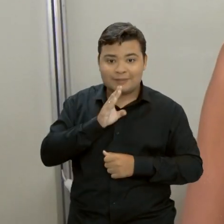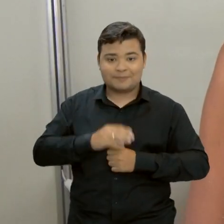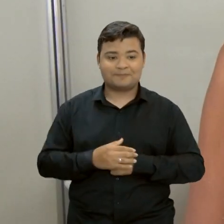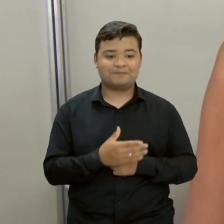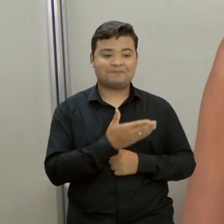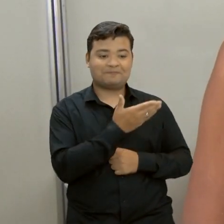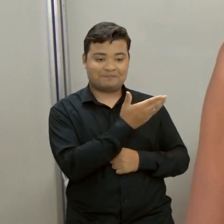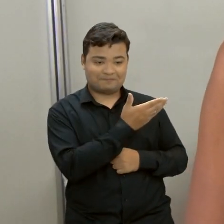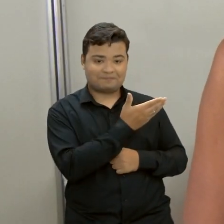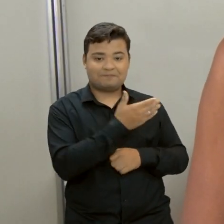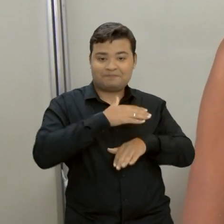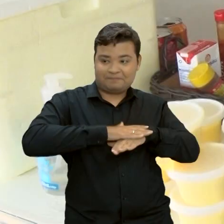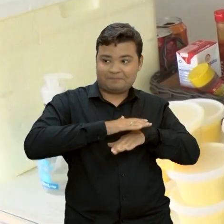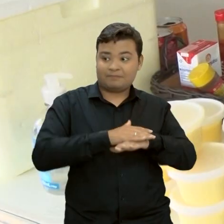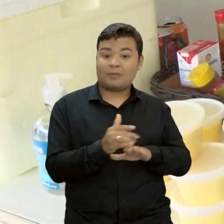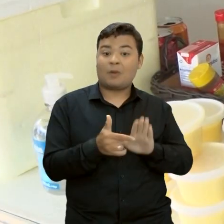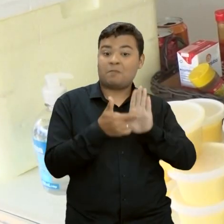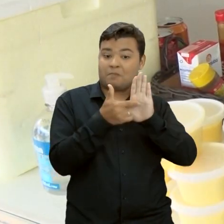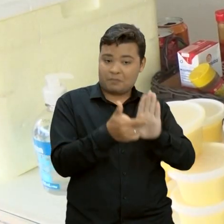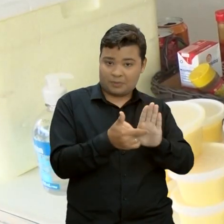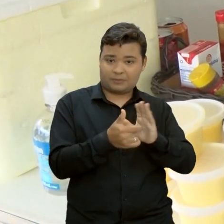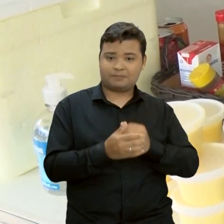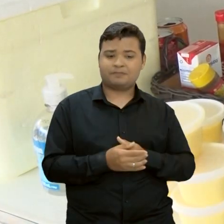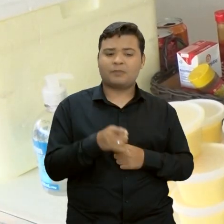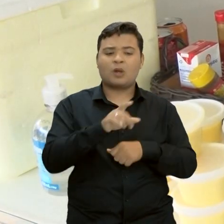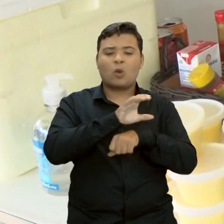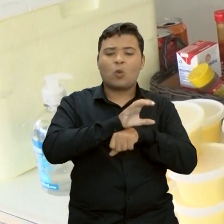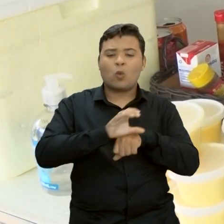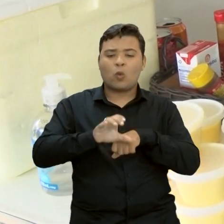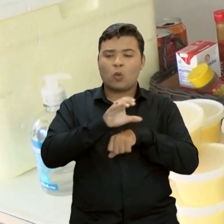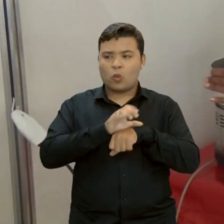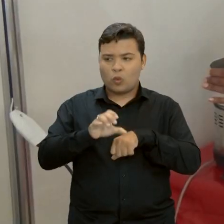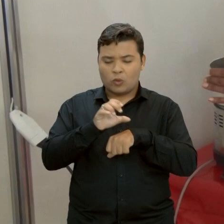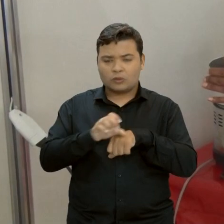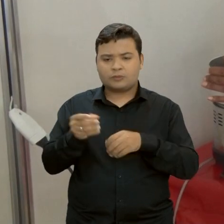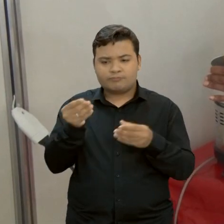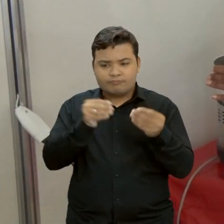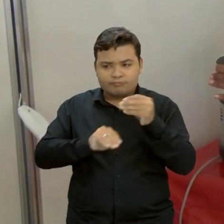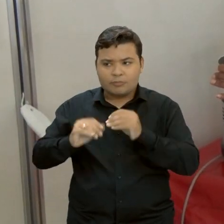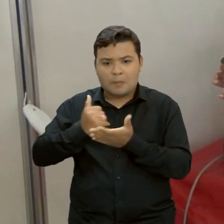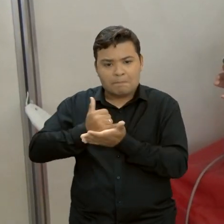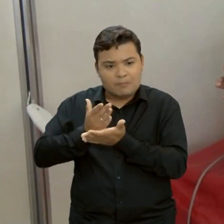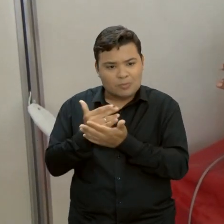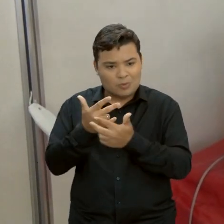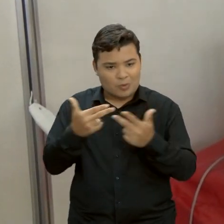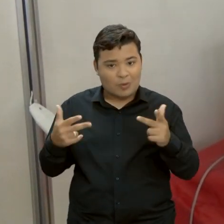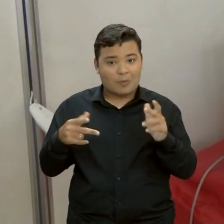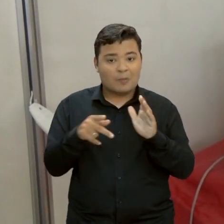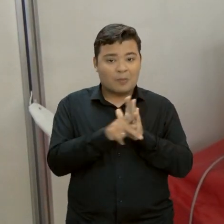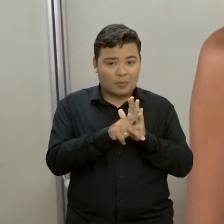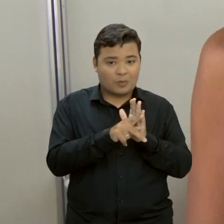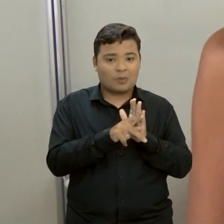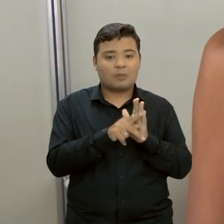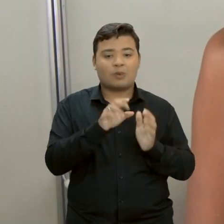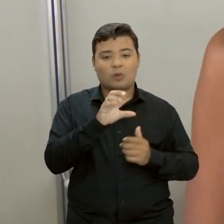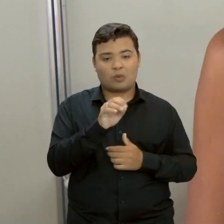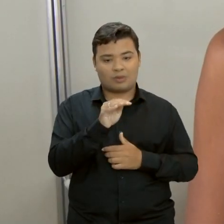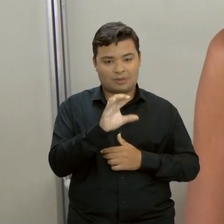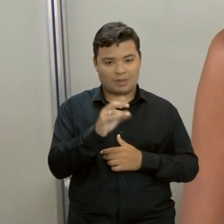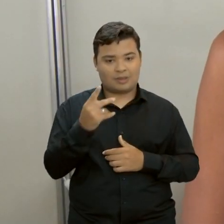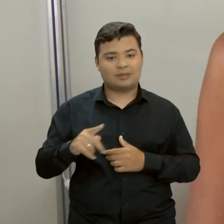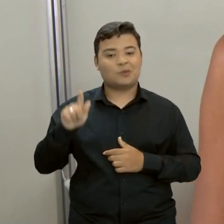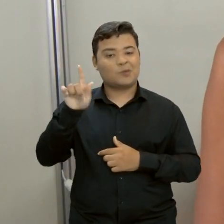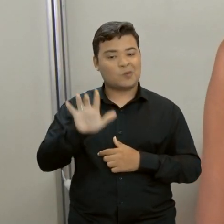é uma das expositoras da feira. Ela fez o curso de confeitaria no Colégio Tecnológico de Goiás, um passo